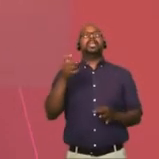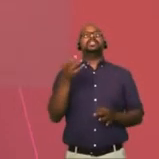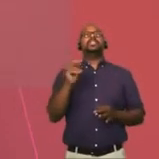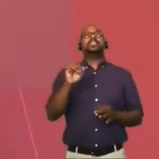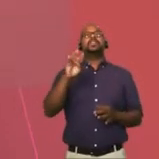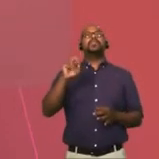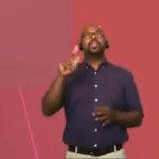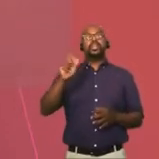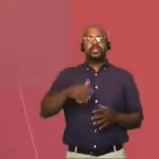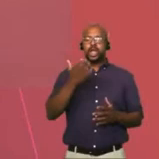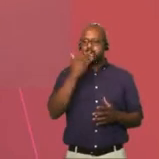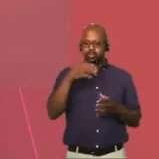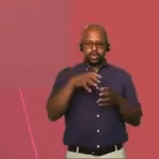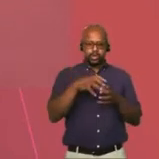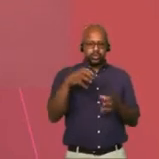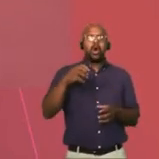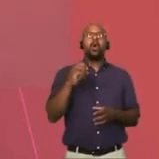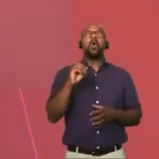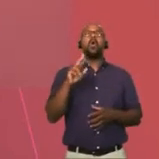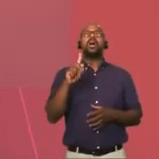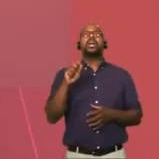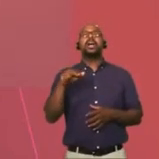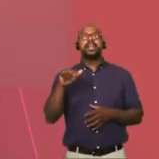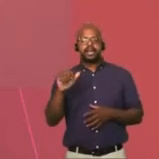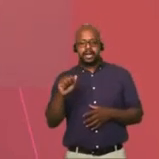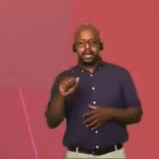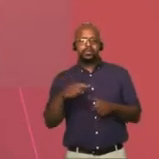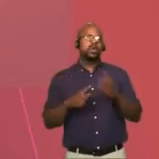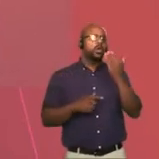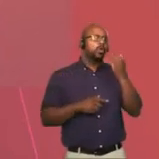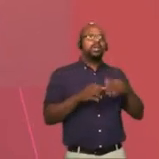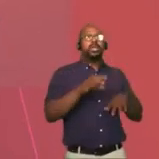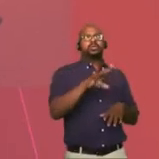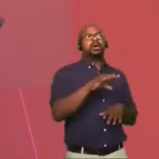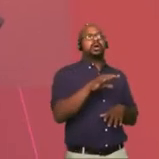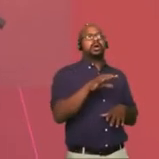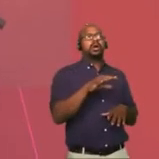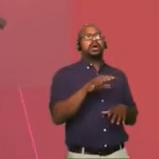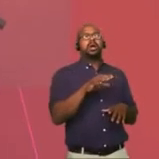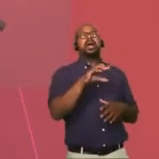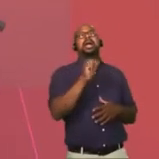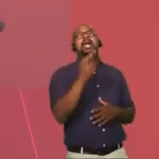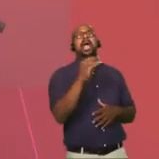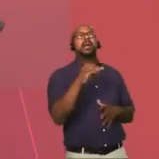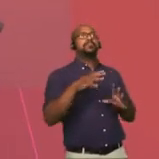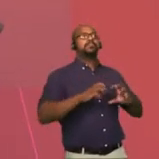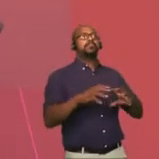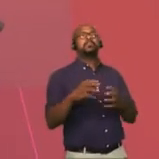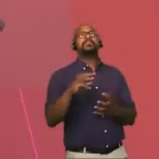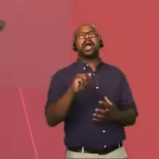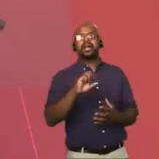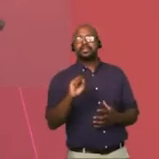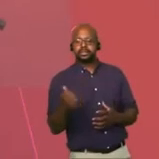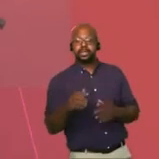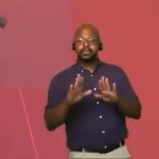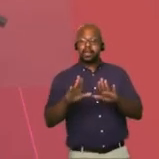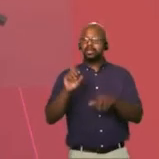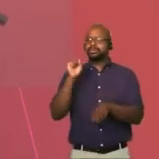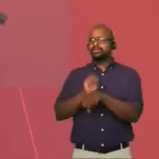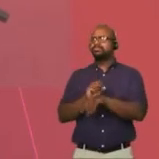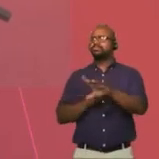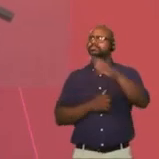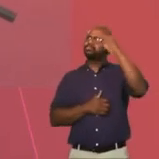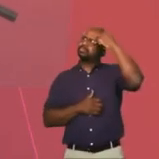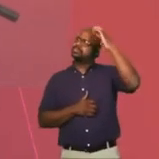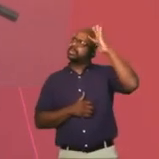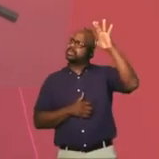comer verduras orgânicas do que você comer carboidrato Pronto agora se você parar para